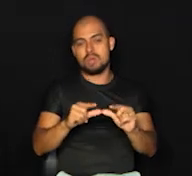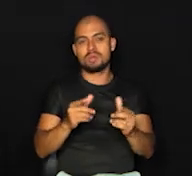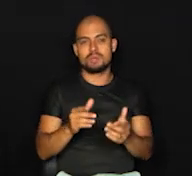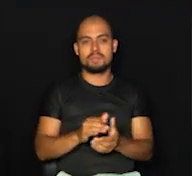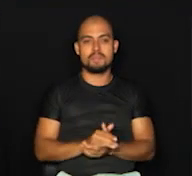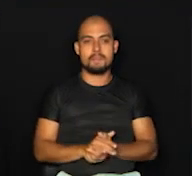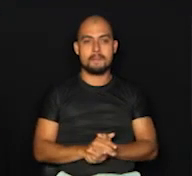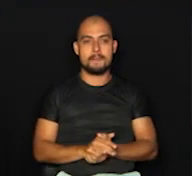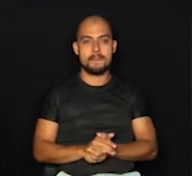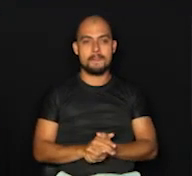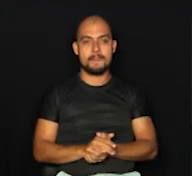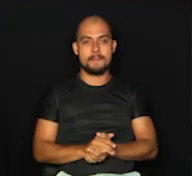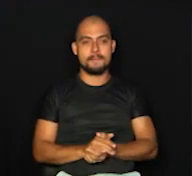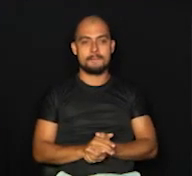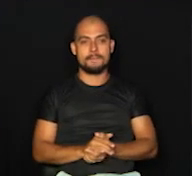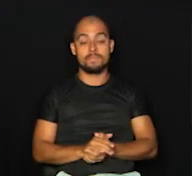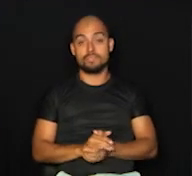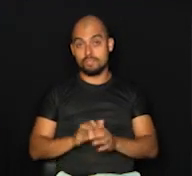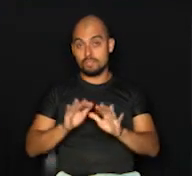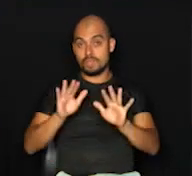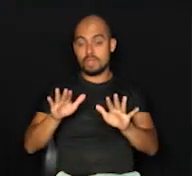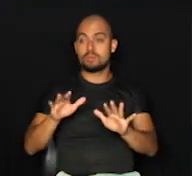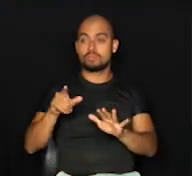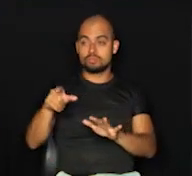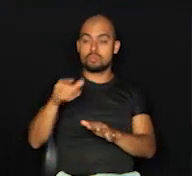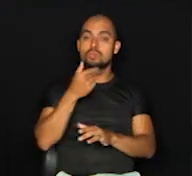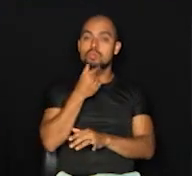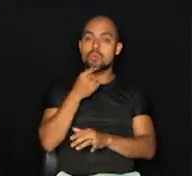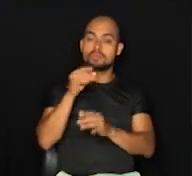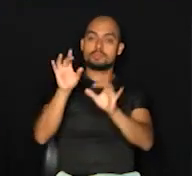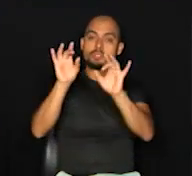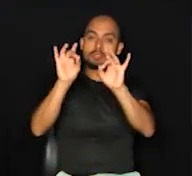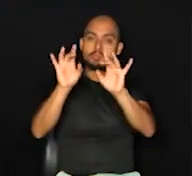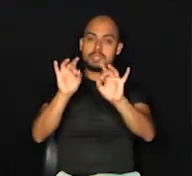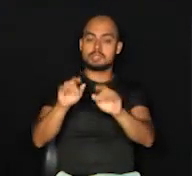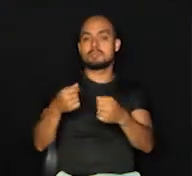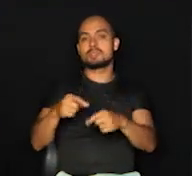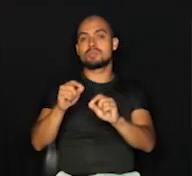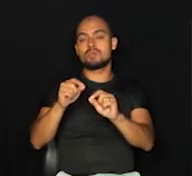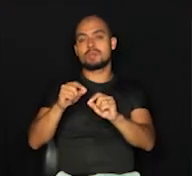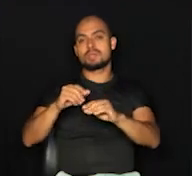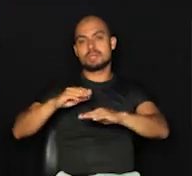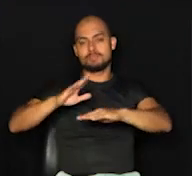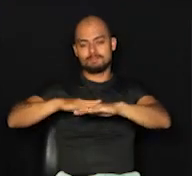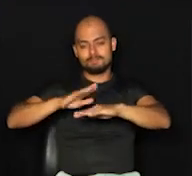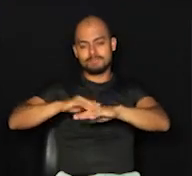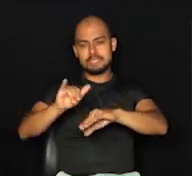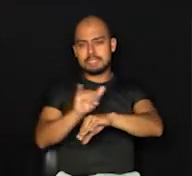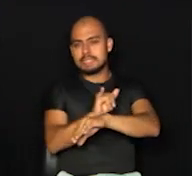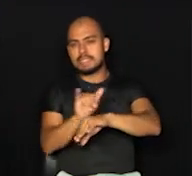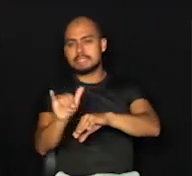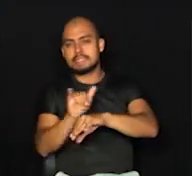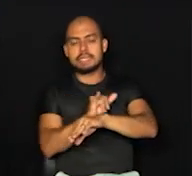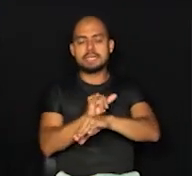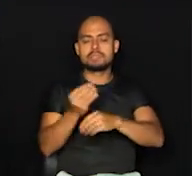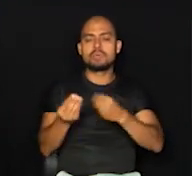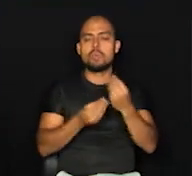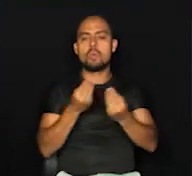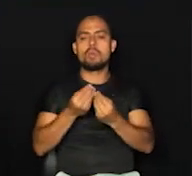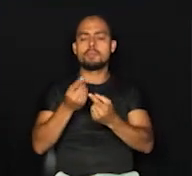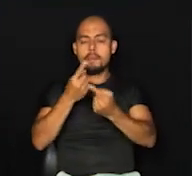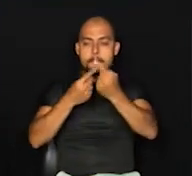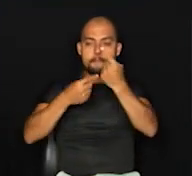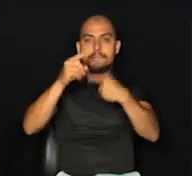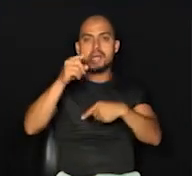Campinas. E, de acordo com o especialista, é preciso construir estratégias para alavancar